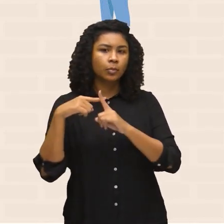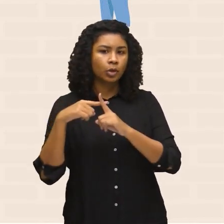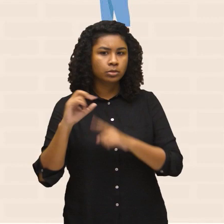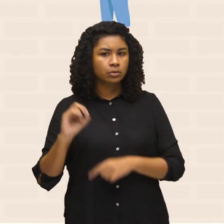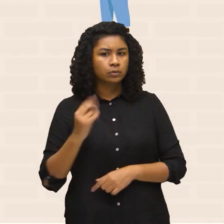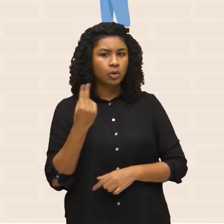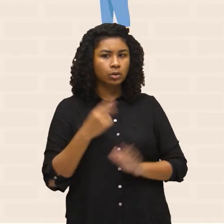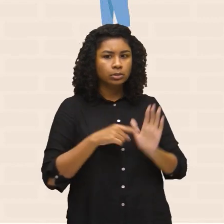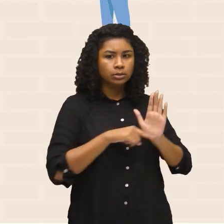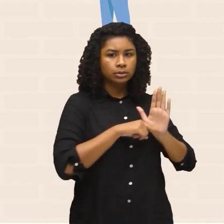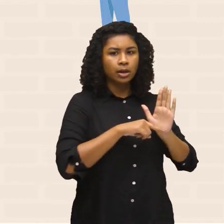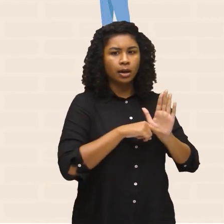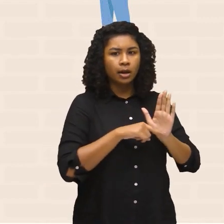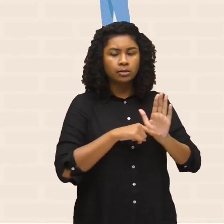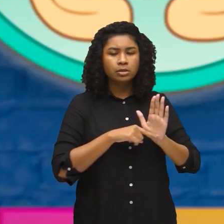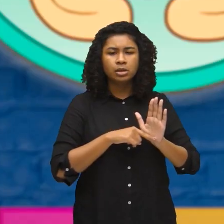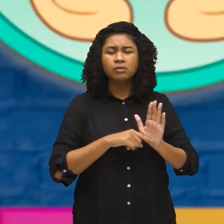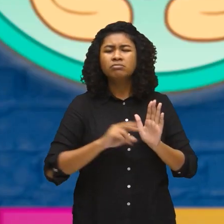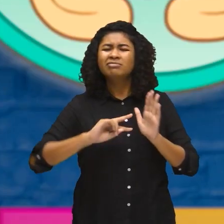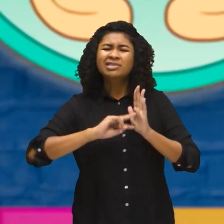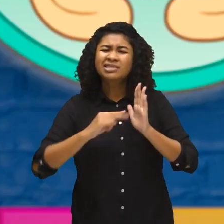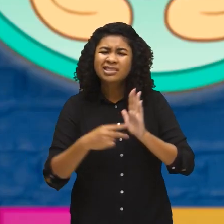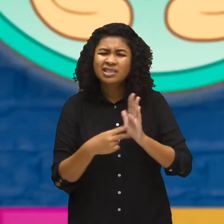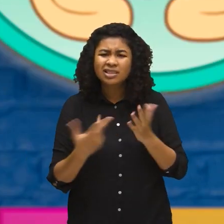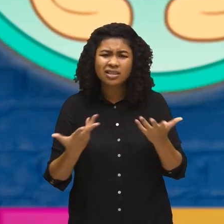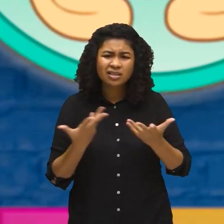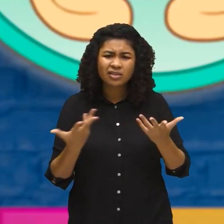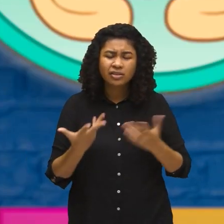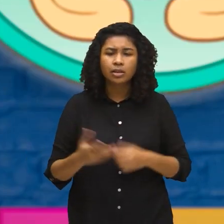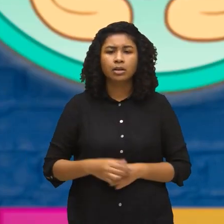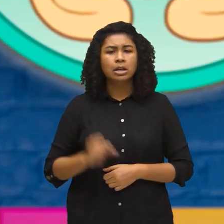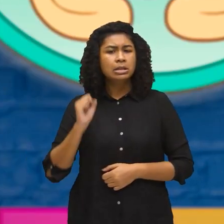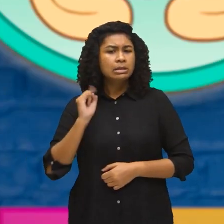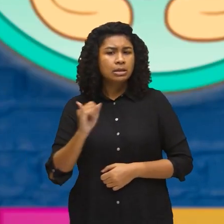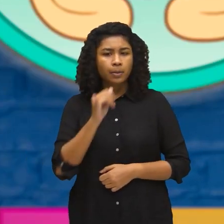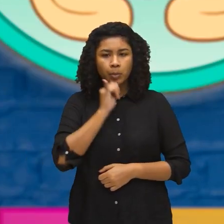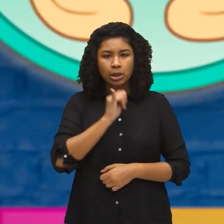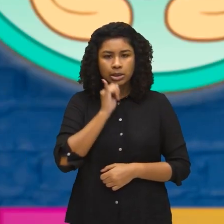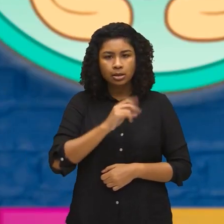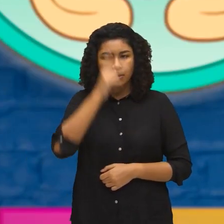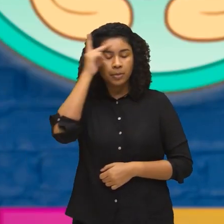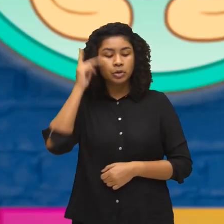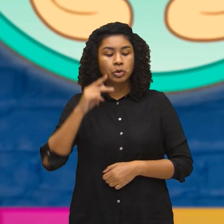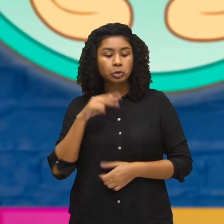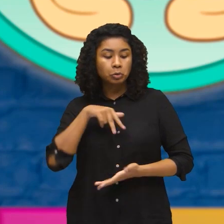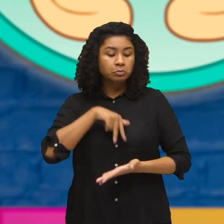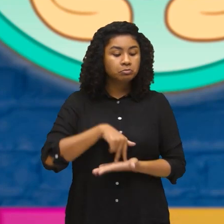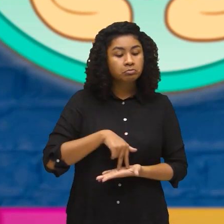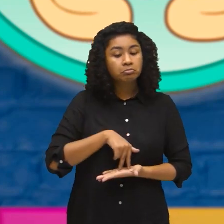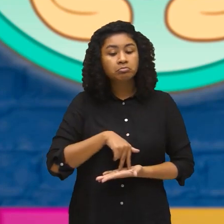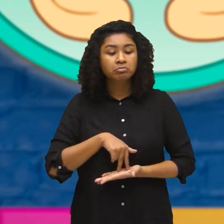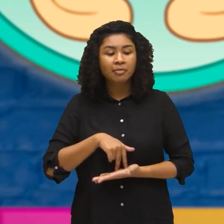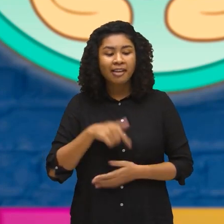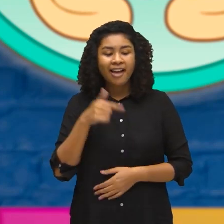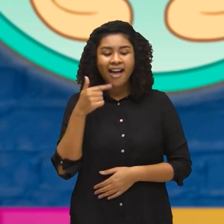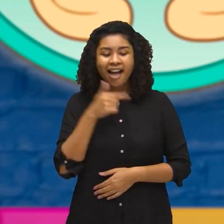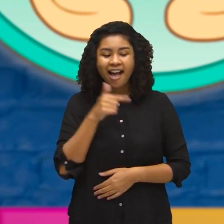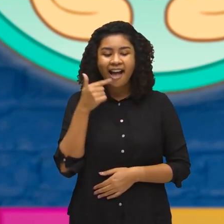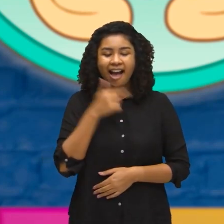Ou seja, se caso o espectador, está ali presenciando aquela situação, ele começa a